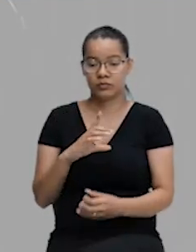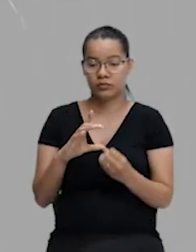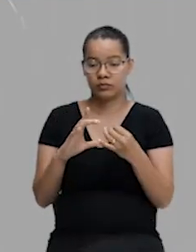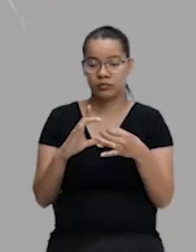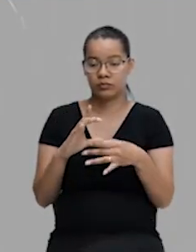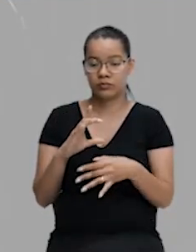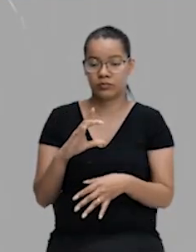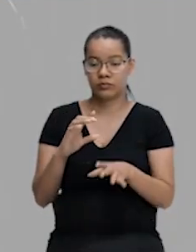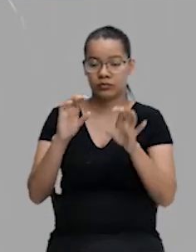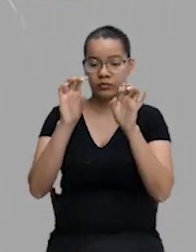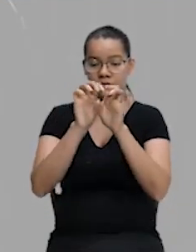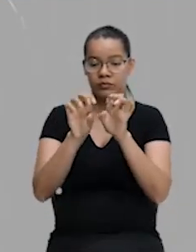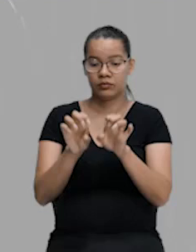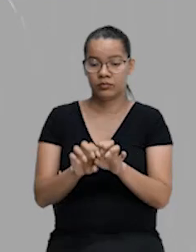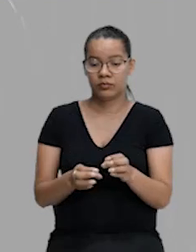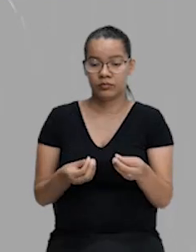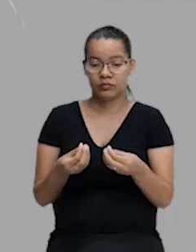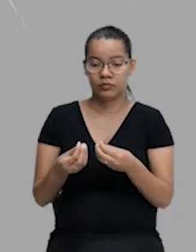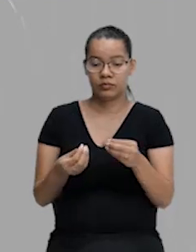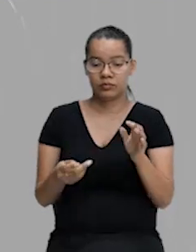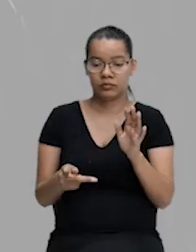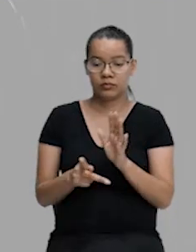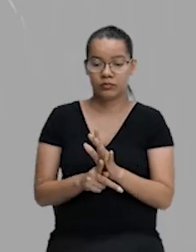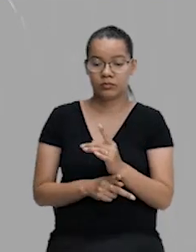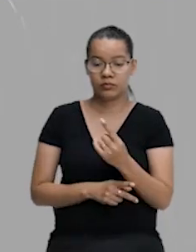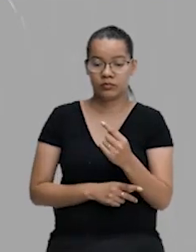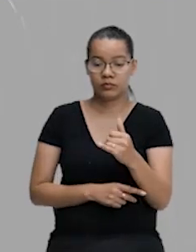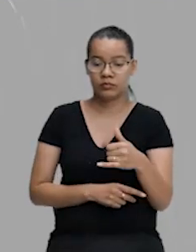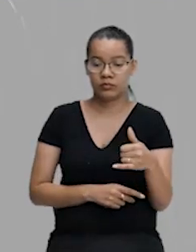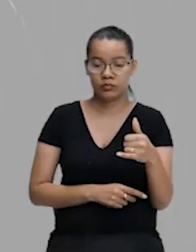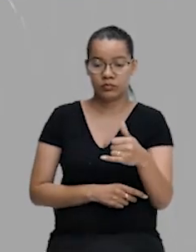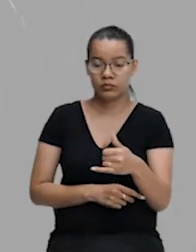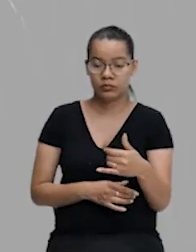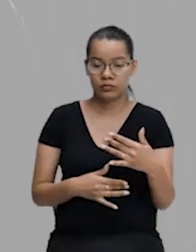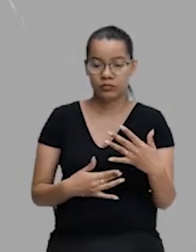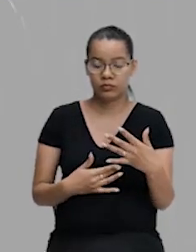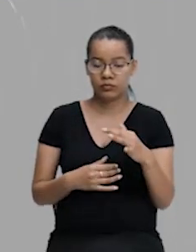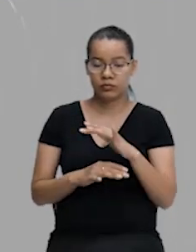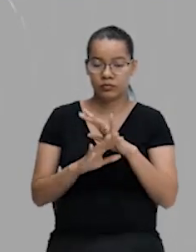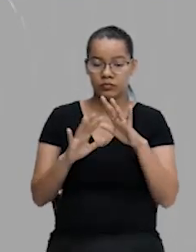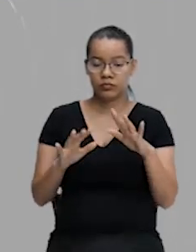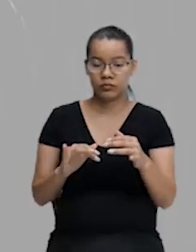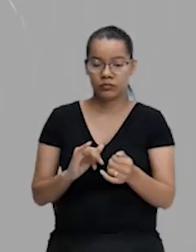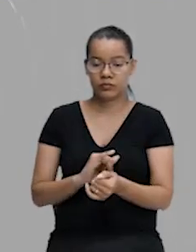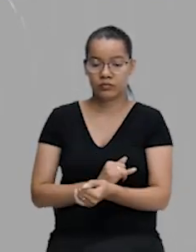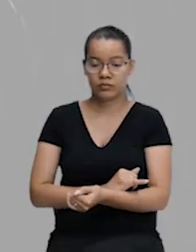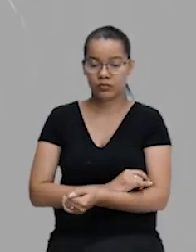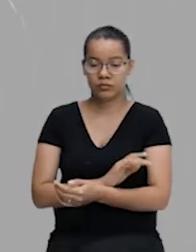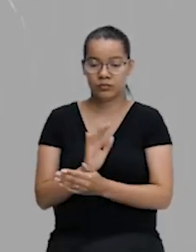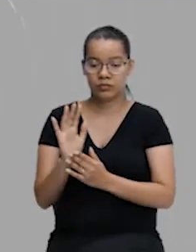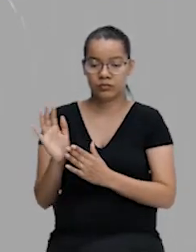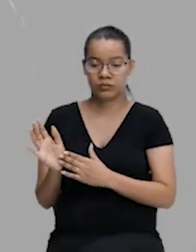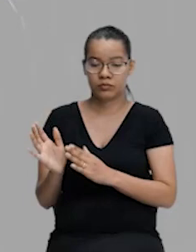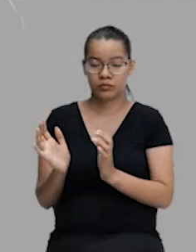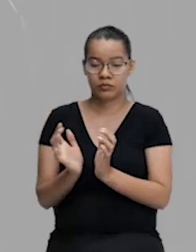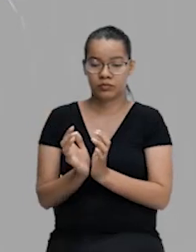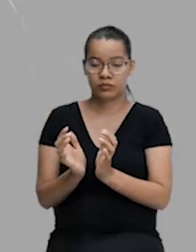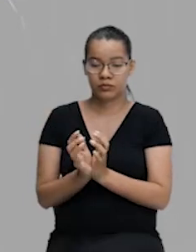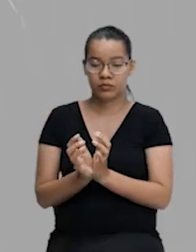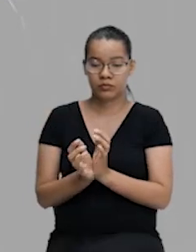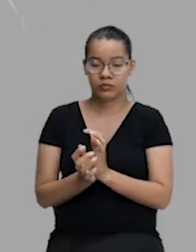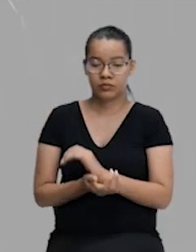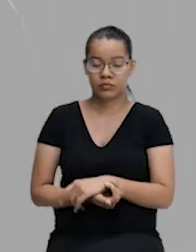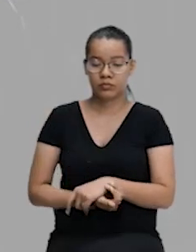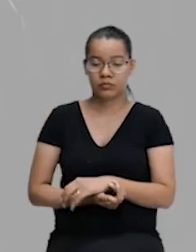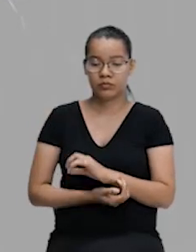pertencente a um óleo. Então, genericamente, ó, gorduras predominam grupos de ácidos